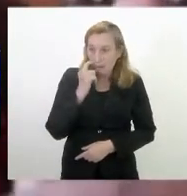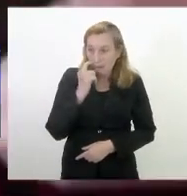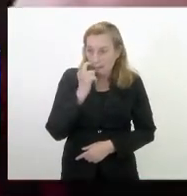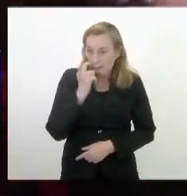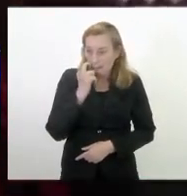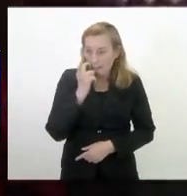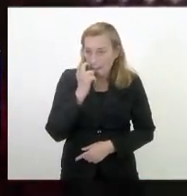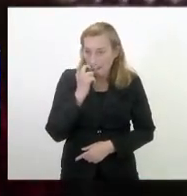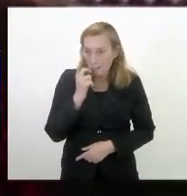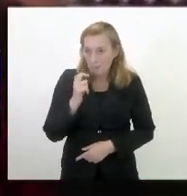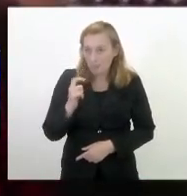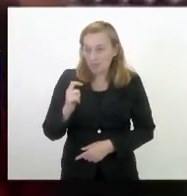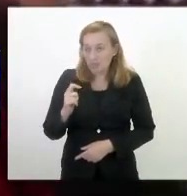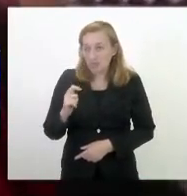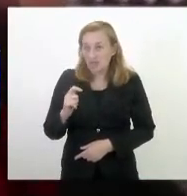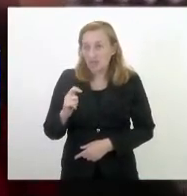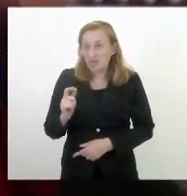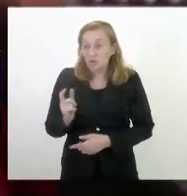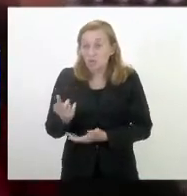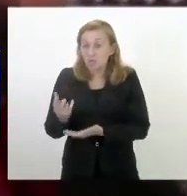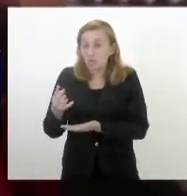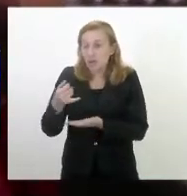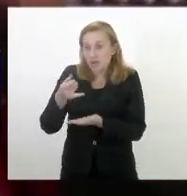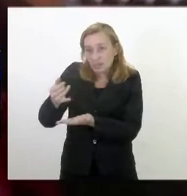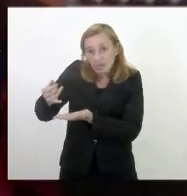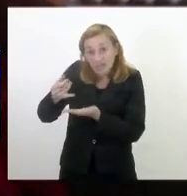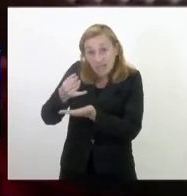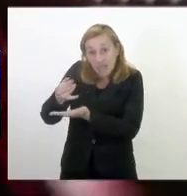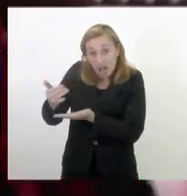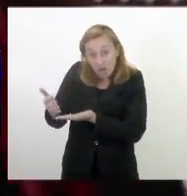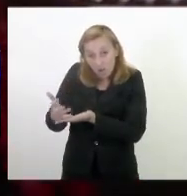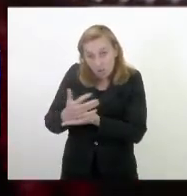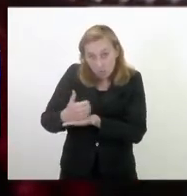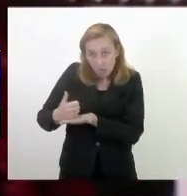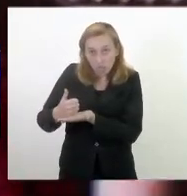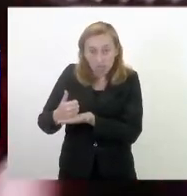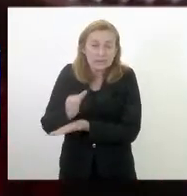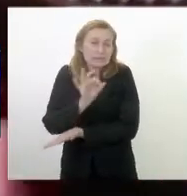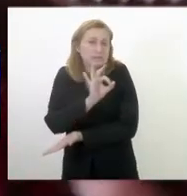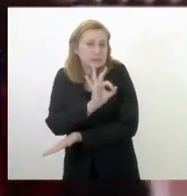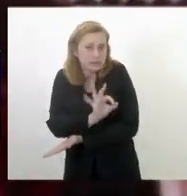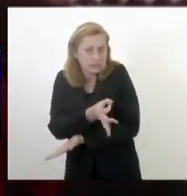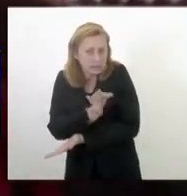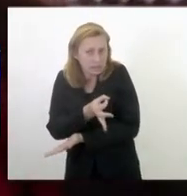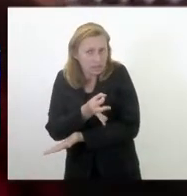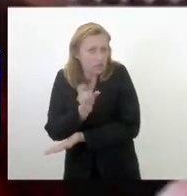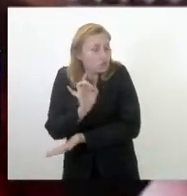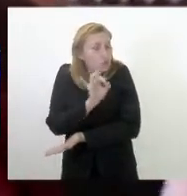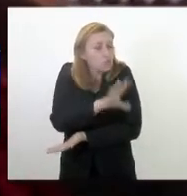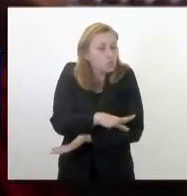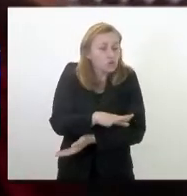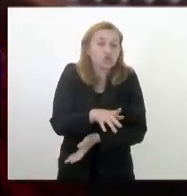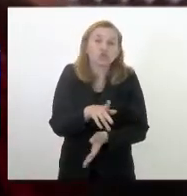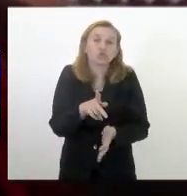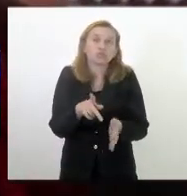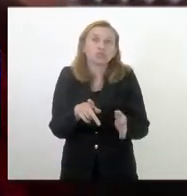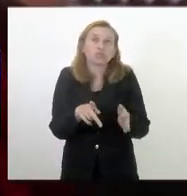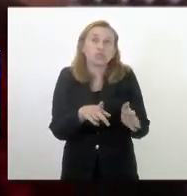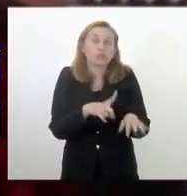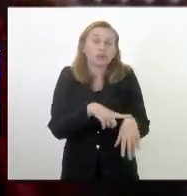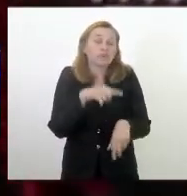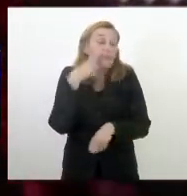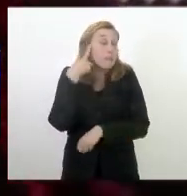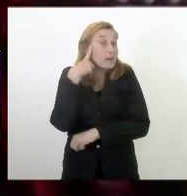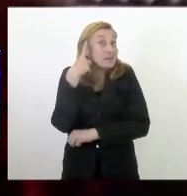O acúmulo de capital e que, obviamente, em último plano, vão pensar